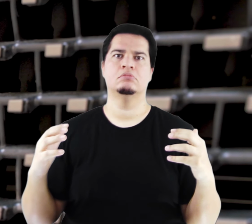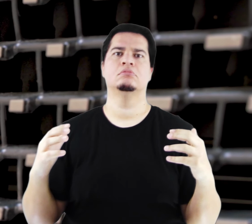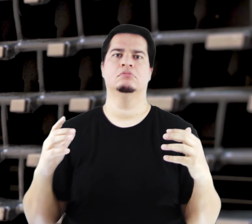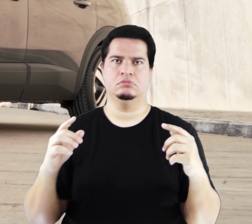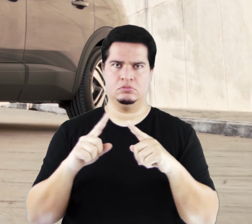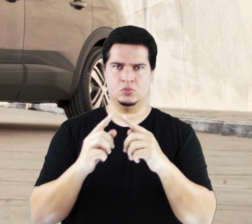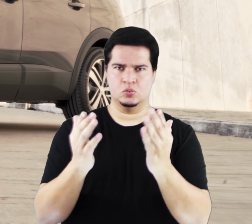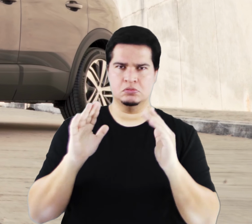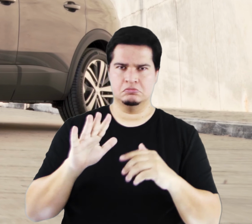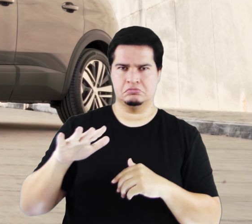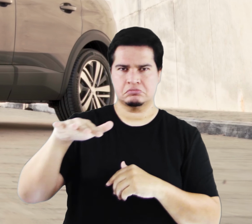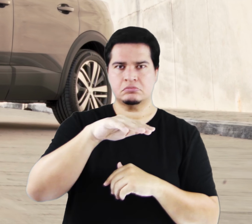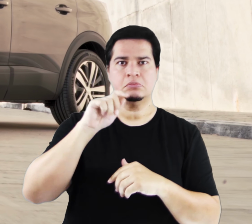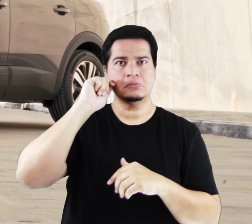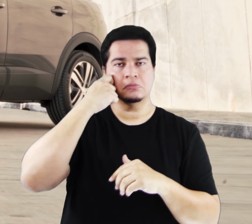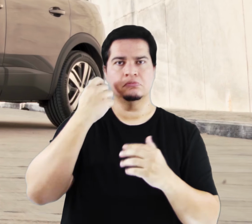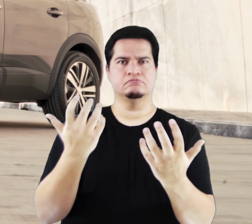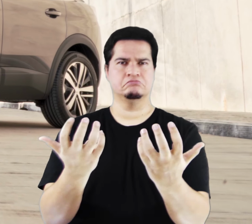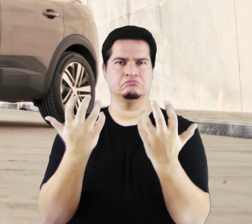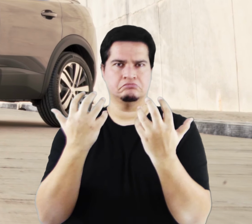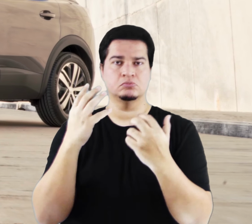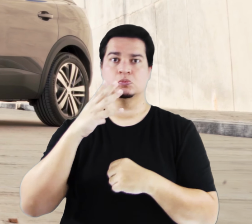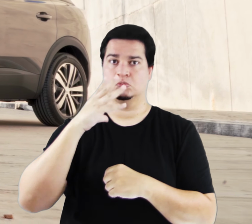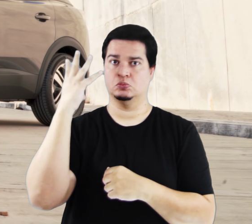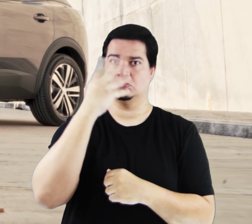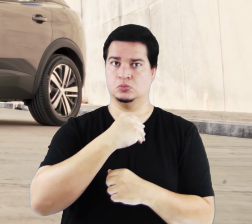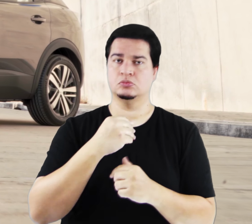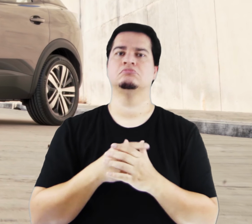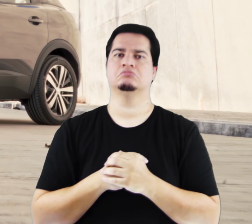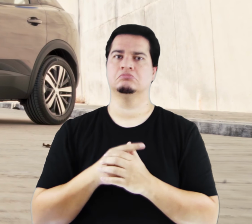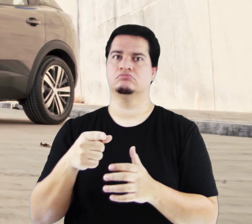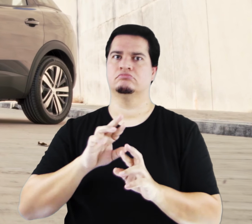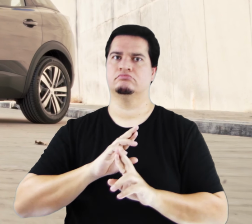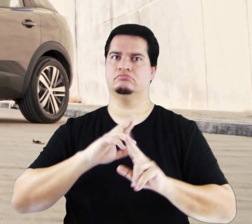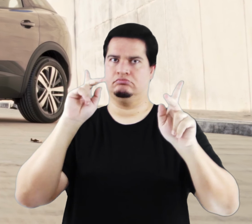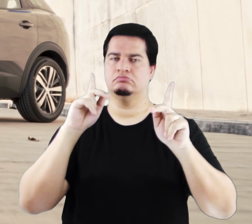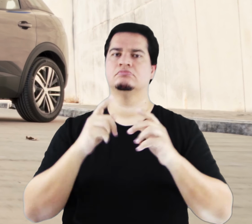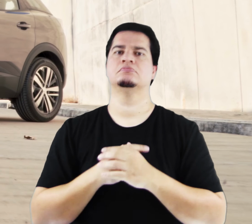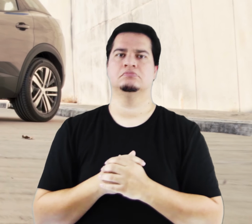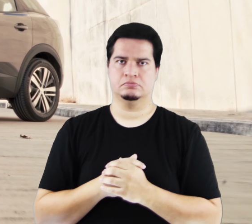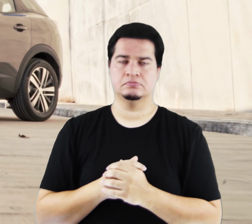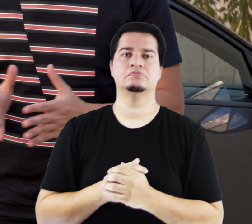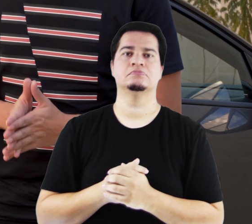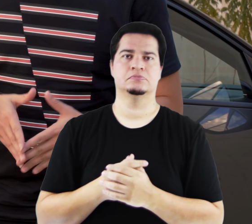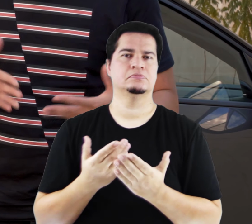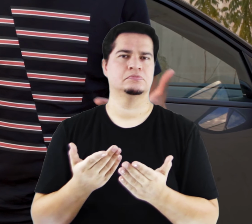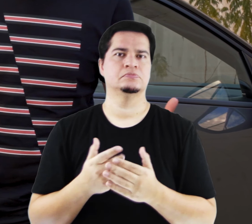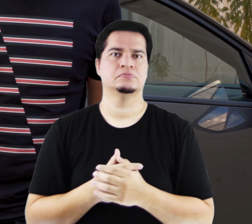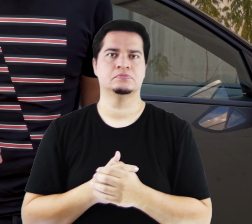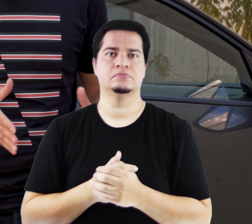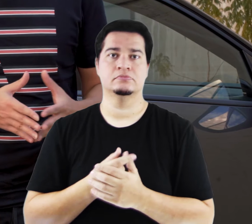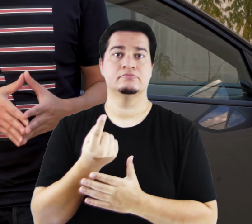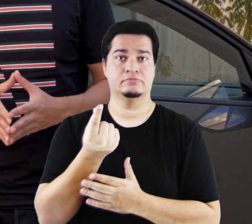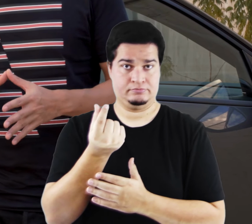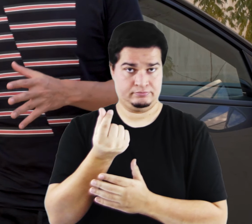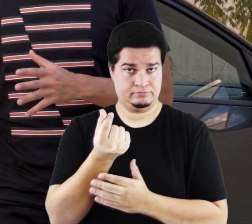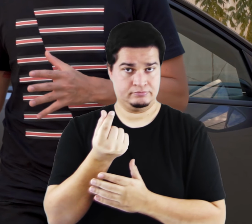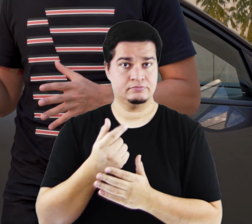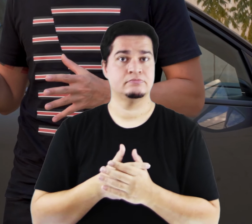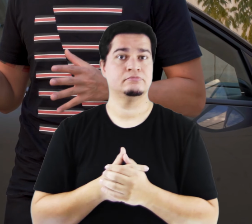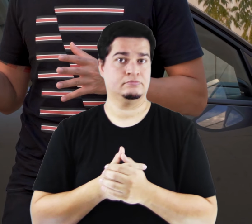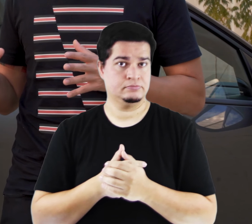Black Pack, que tem frisos escurecidos, um espelho interno sem moldura e uma grade diferenciada. E aí o que acontece é o seguinte, nessa ordem de valores,